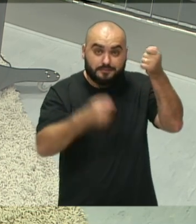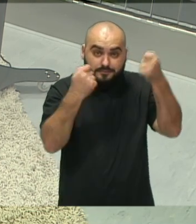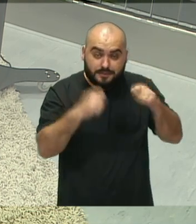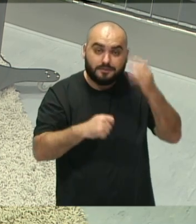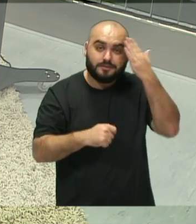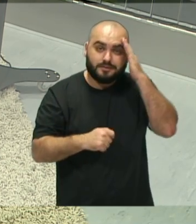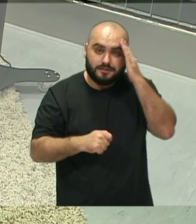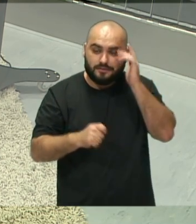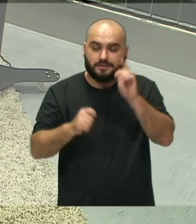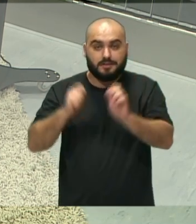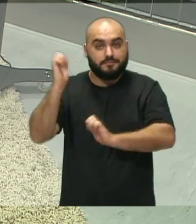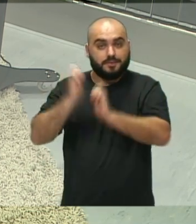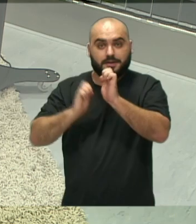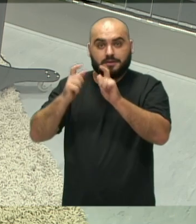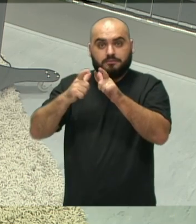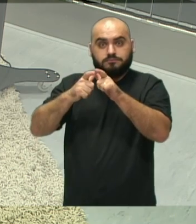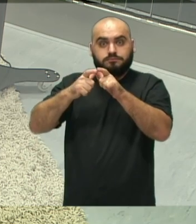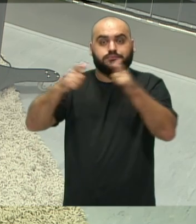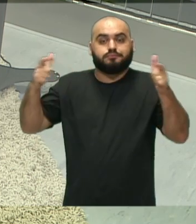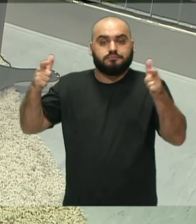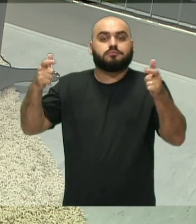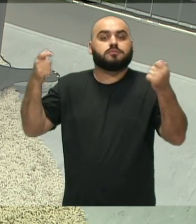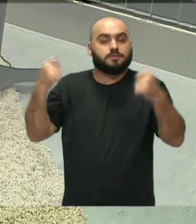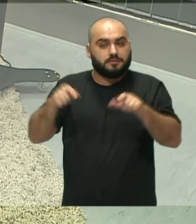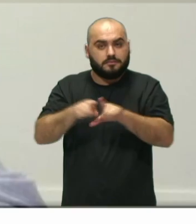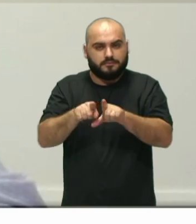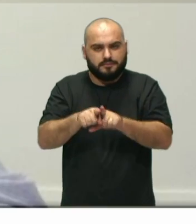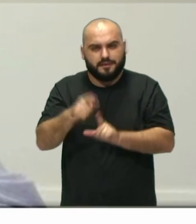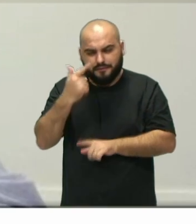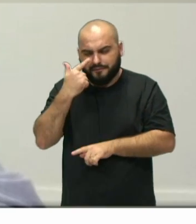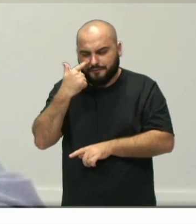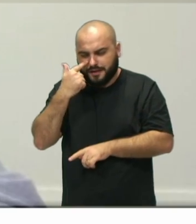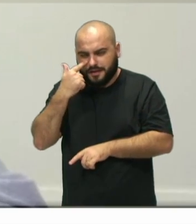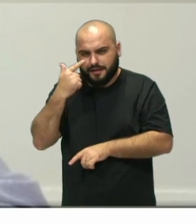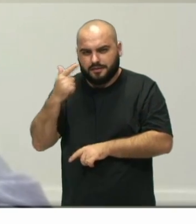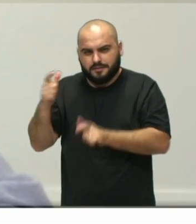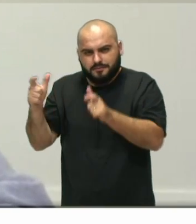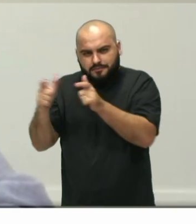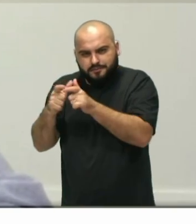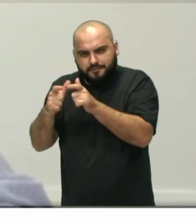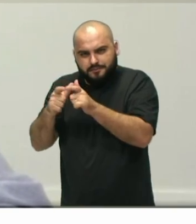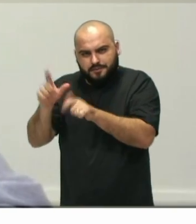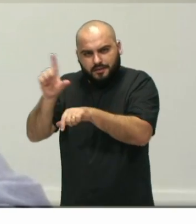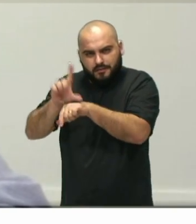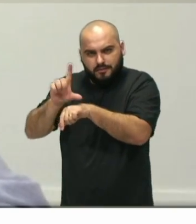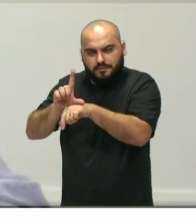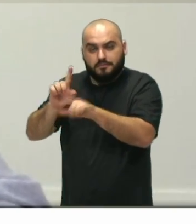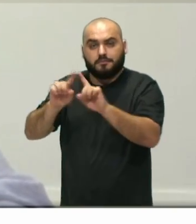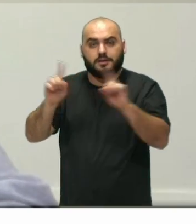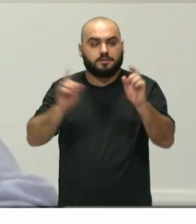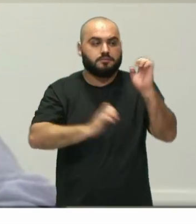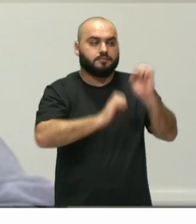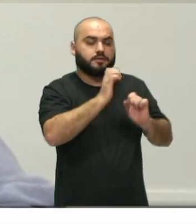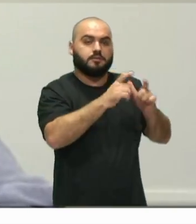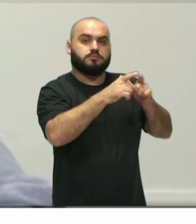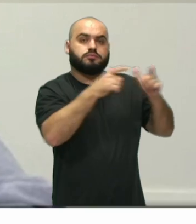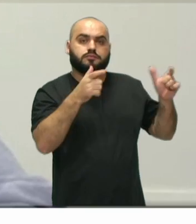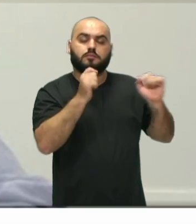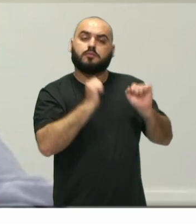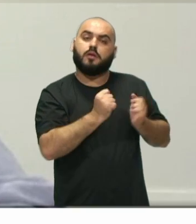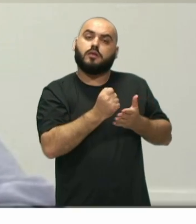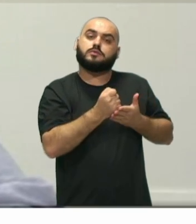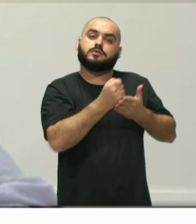maiores empresas, né? A gente vê a dificuldade do pequeno empreendedor, mas também vê das grandes empresas que nesse momento poderiam estar